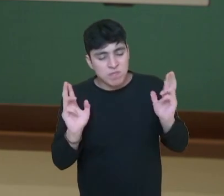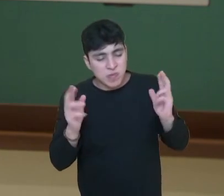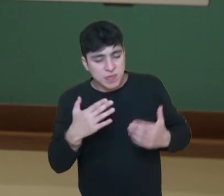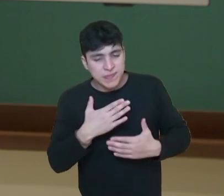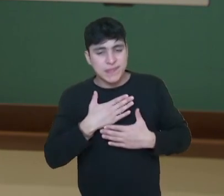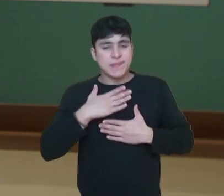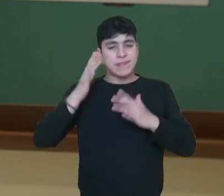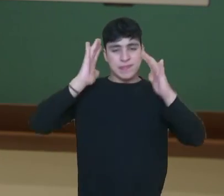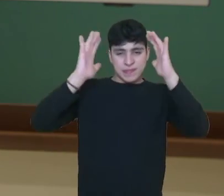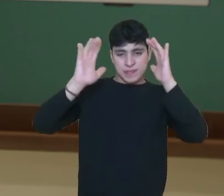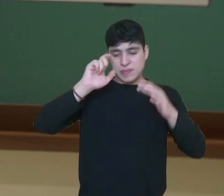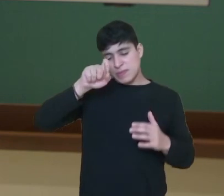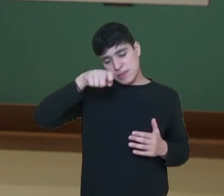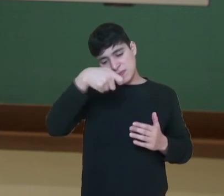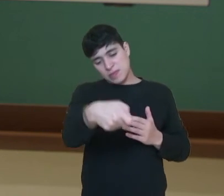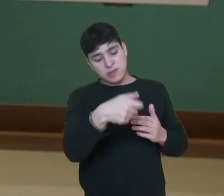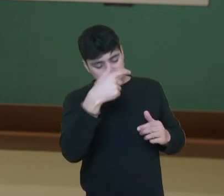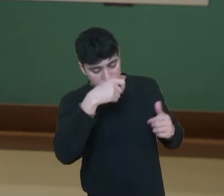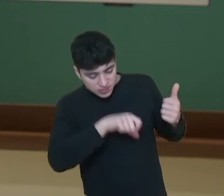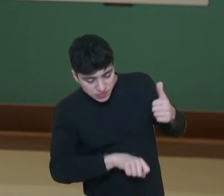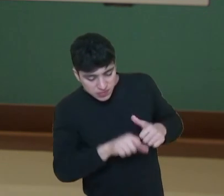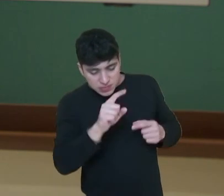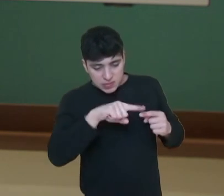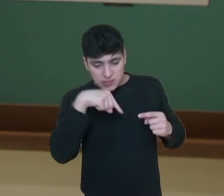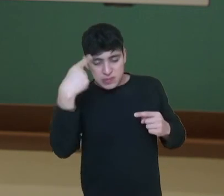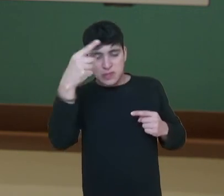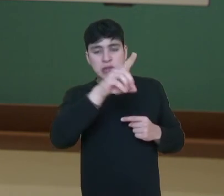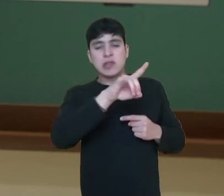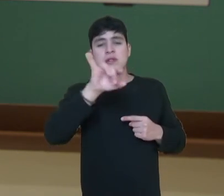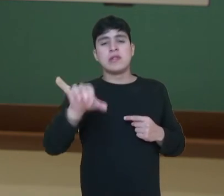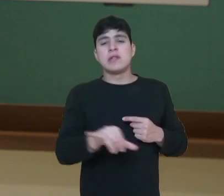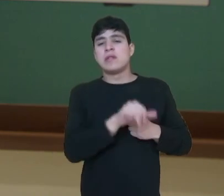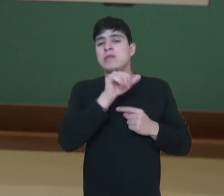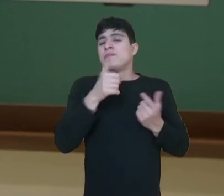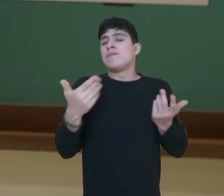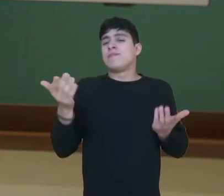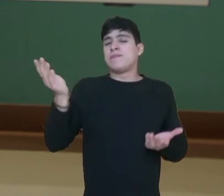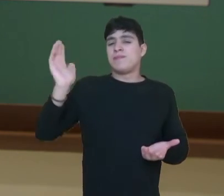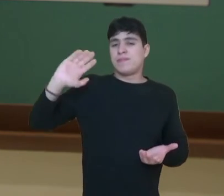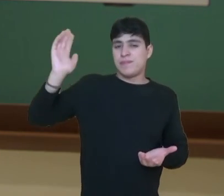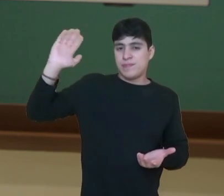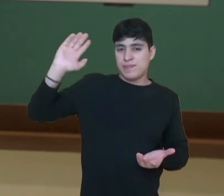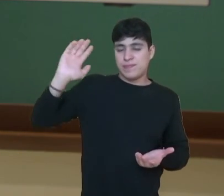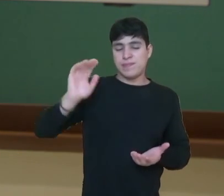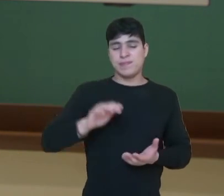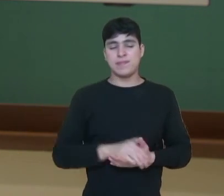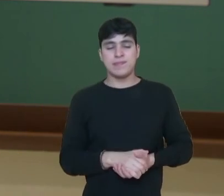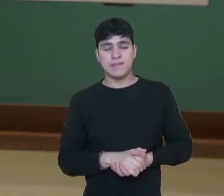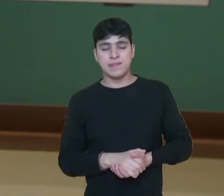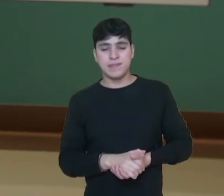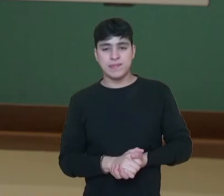gostado, reflitam um pouquinho sobre essa autoavaliação nos próximos dias e até a próxima, fiquem bem!